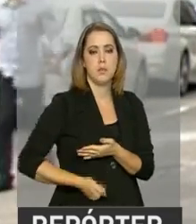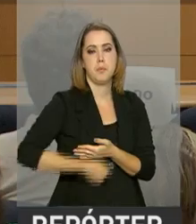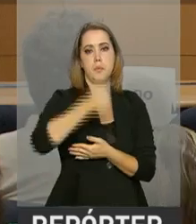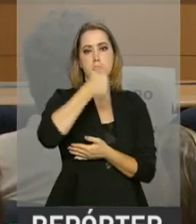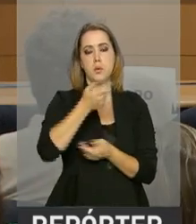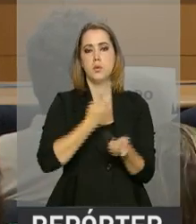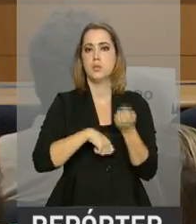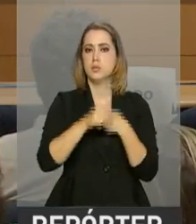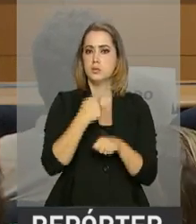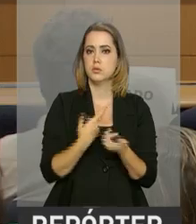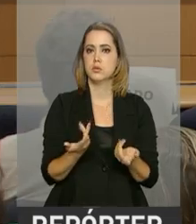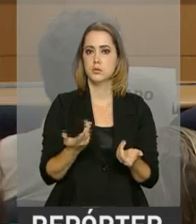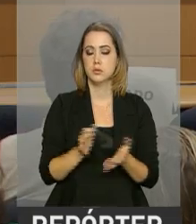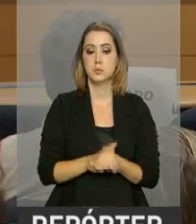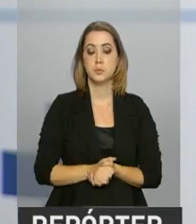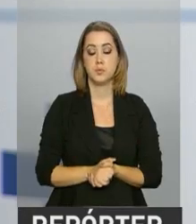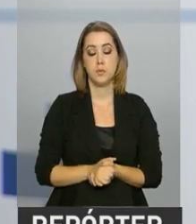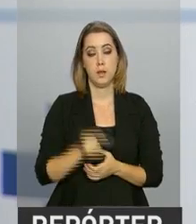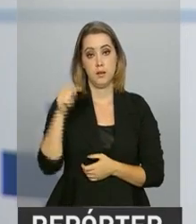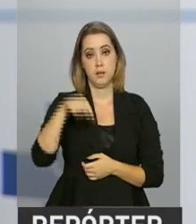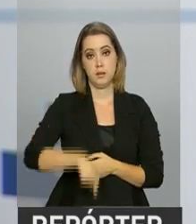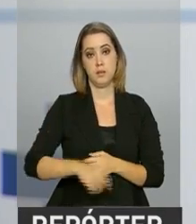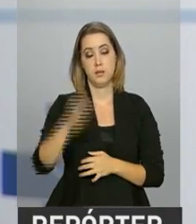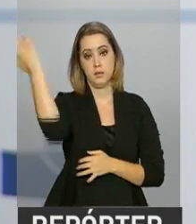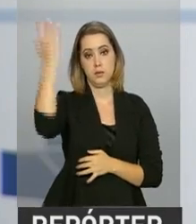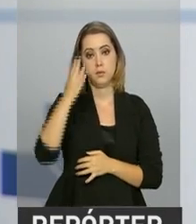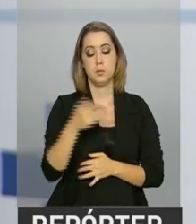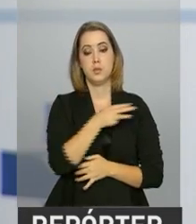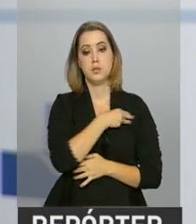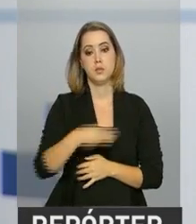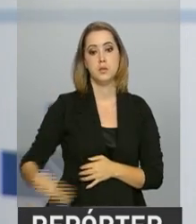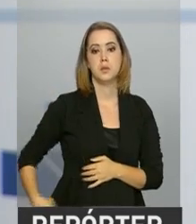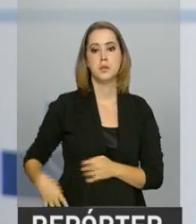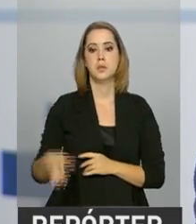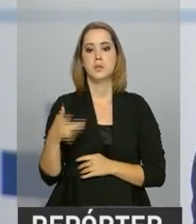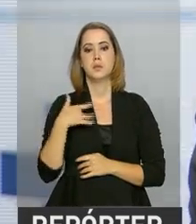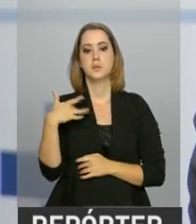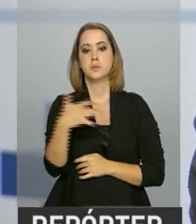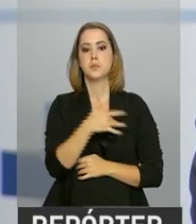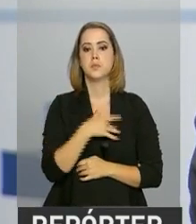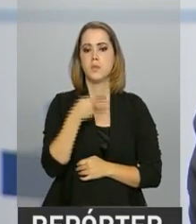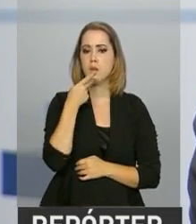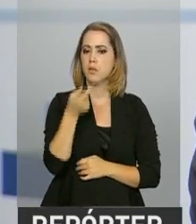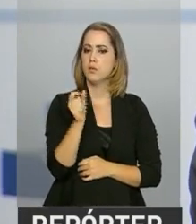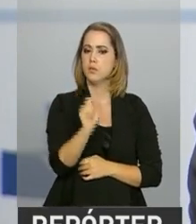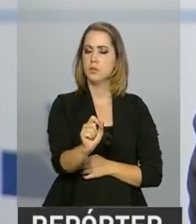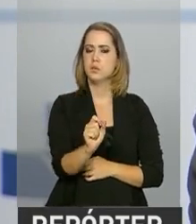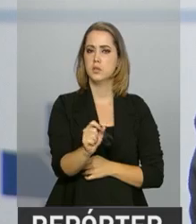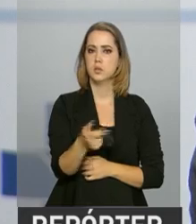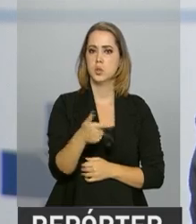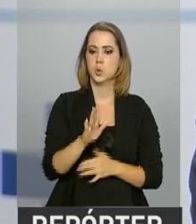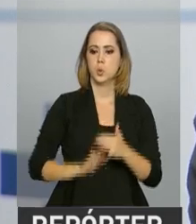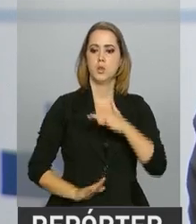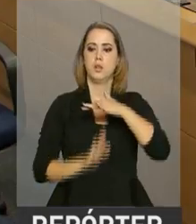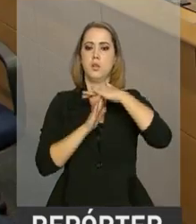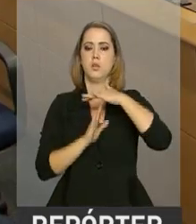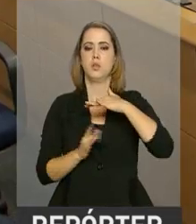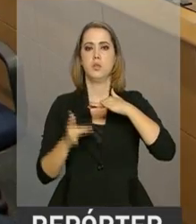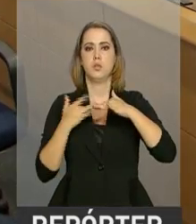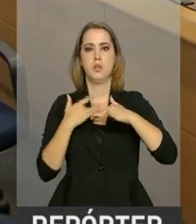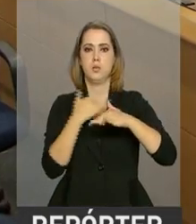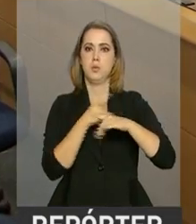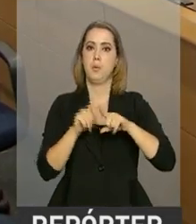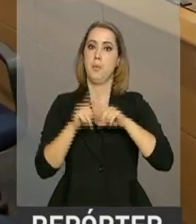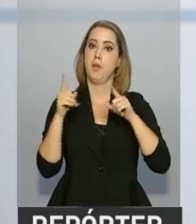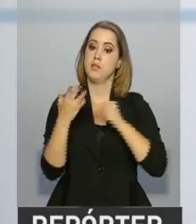empregos durante cerimônia em Brasília o ministro da saúde ressalt que a PEC não coloca um teto para a área e